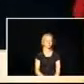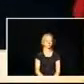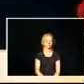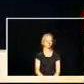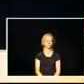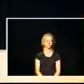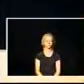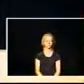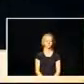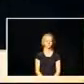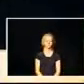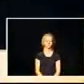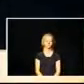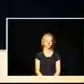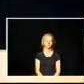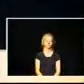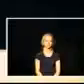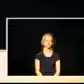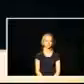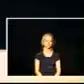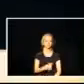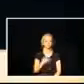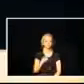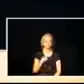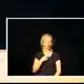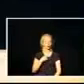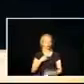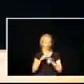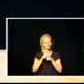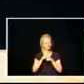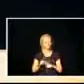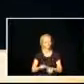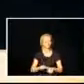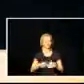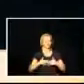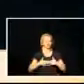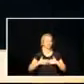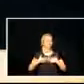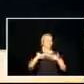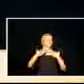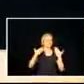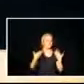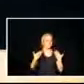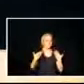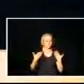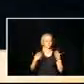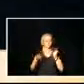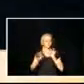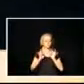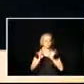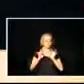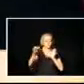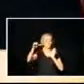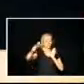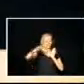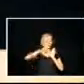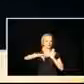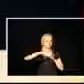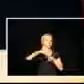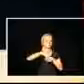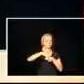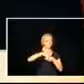a reprovação do projeto apresentado nesta casa. E em relação à apresentação desse projeto, tem sido